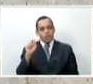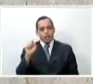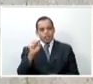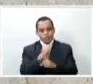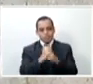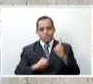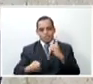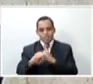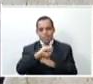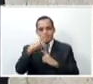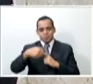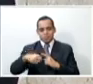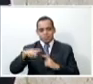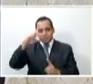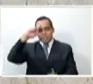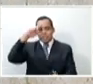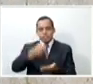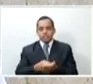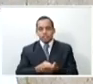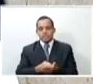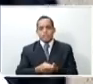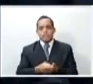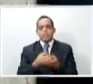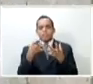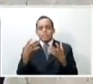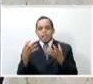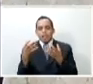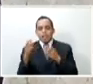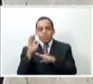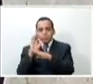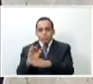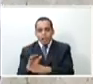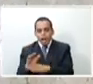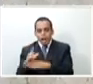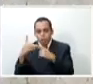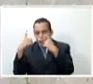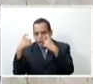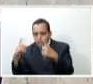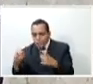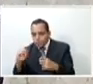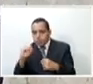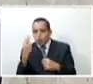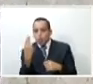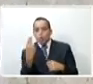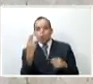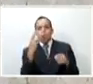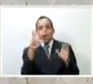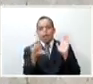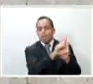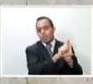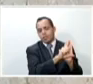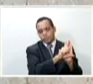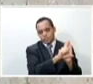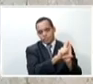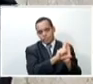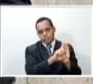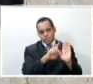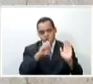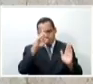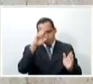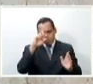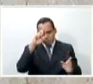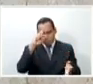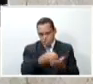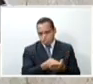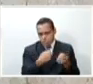decidir o que ela quer fazer. Ela está do lado do crime ou do lado da lei. A sociedade precisa decidir, porque não é possível quando um policial erra,